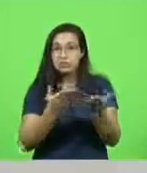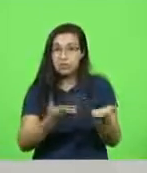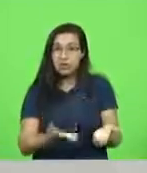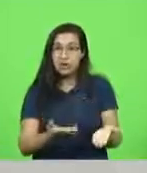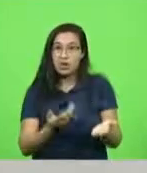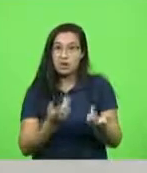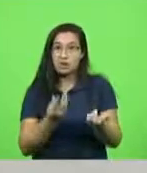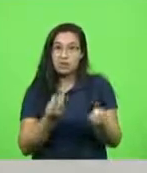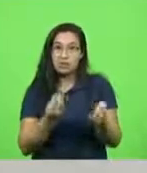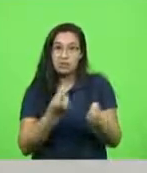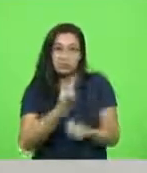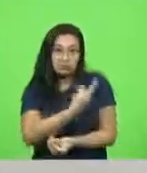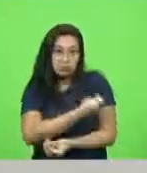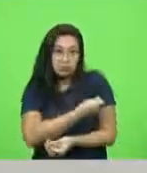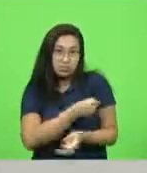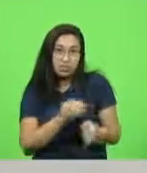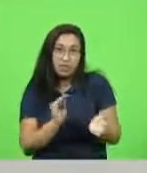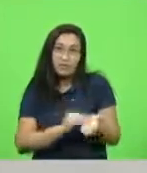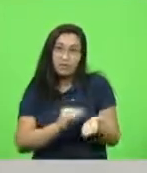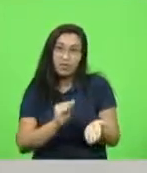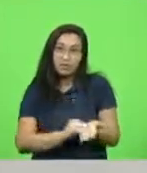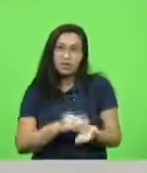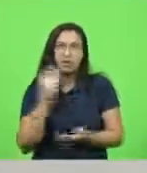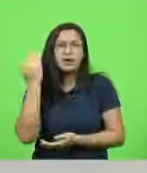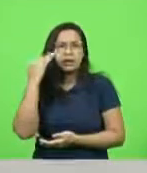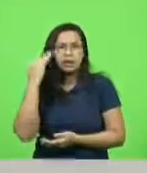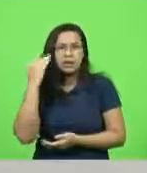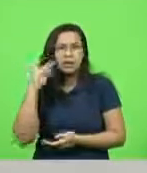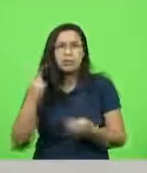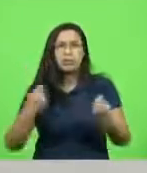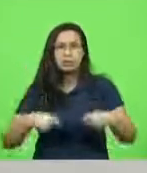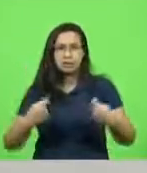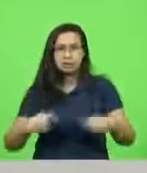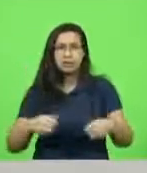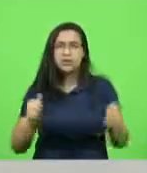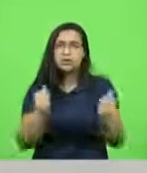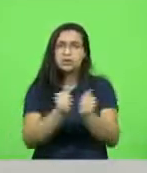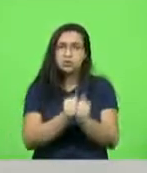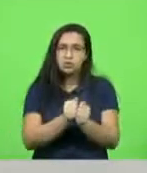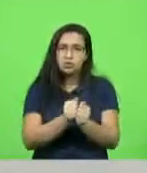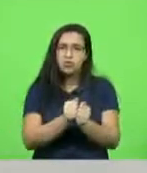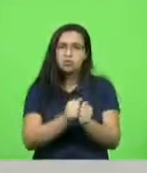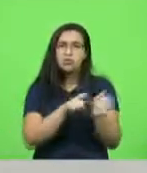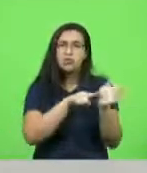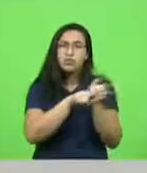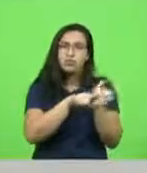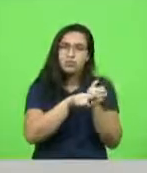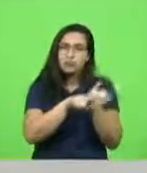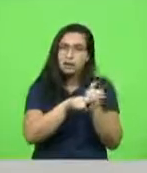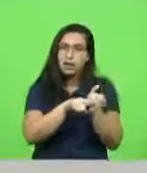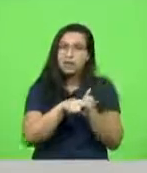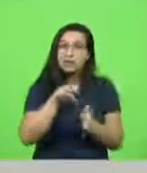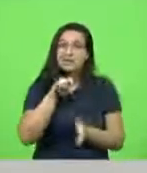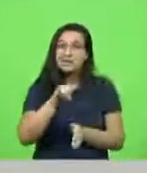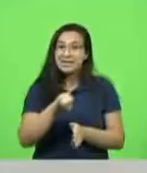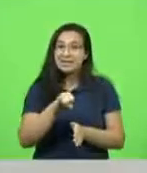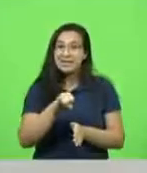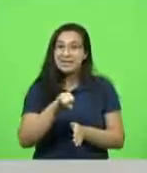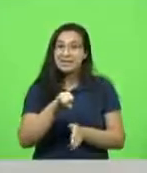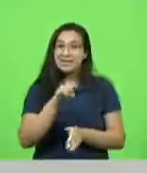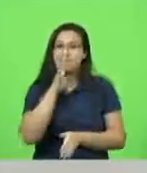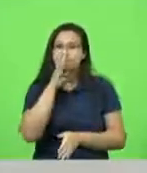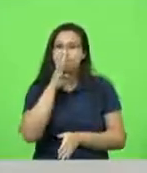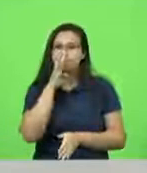aplicando porque eu entendo que tem que haver um acompanhamento inclusive se houver Fura Fila